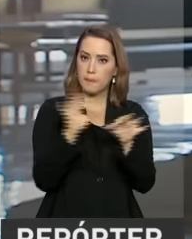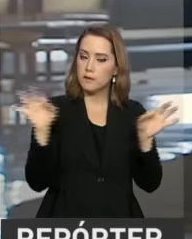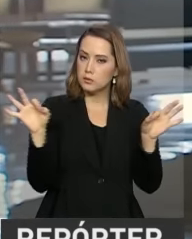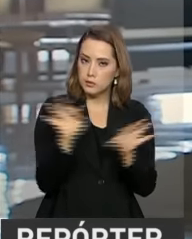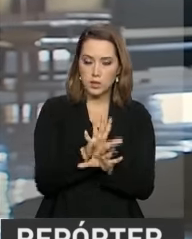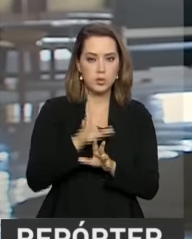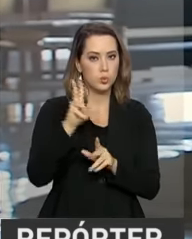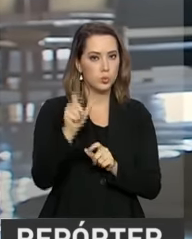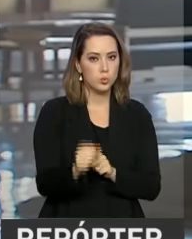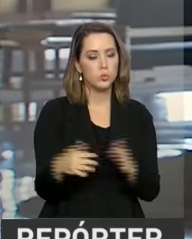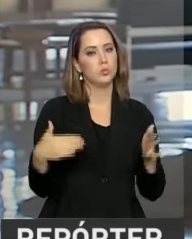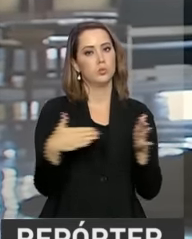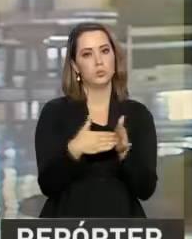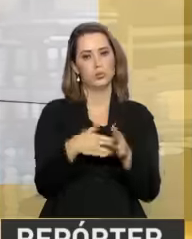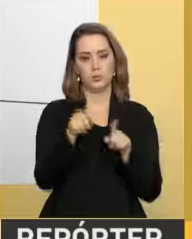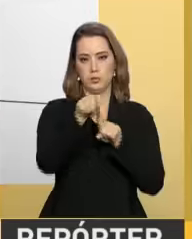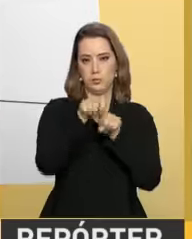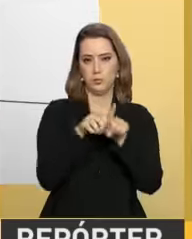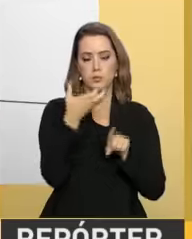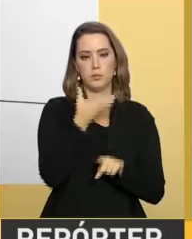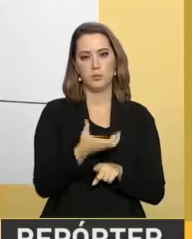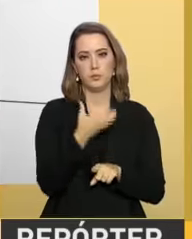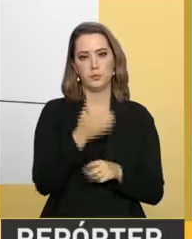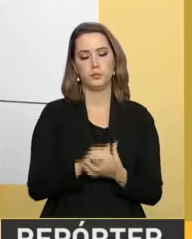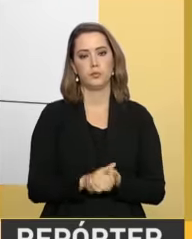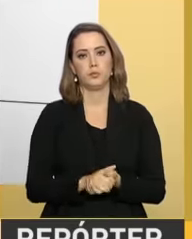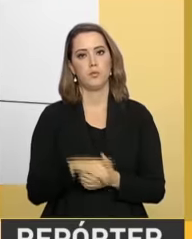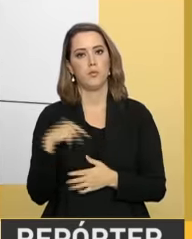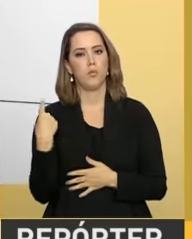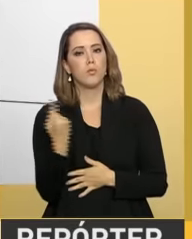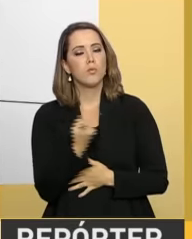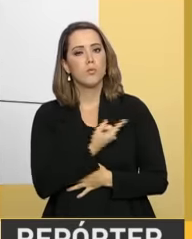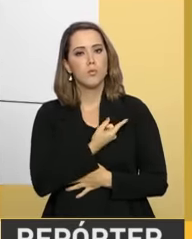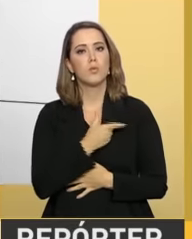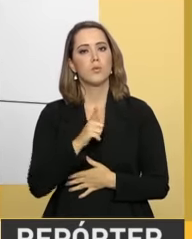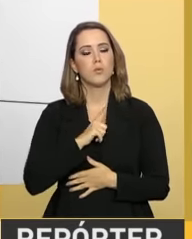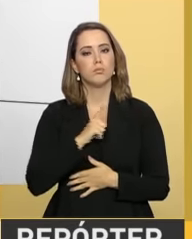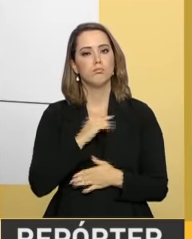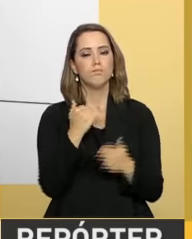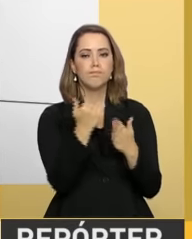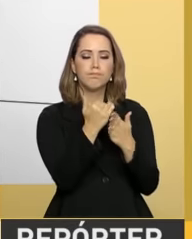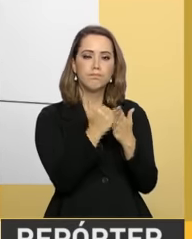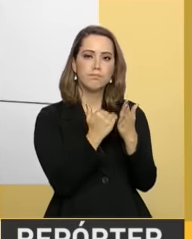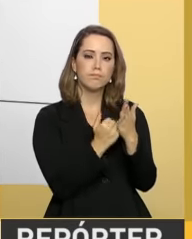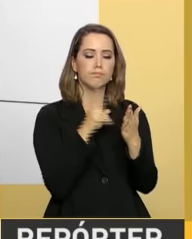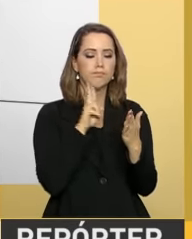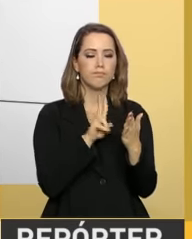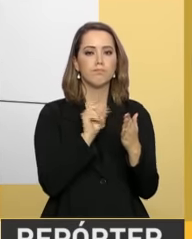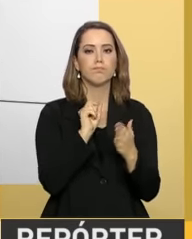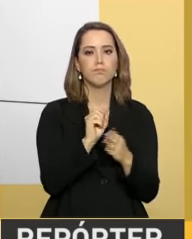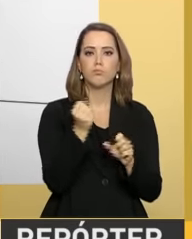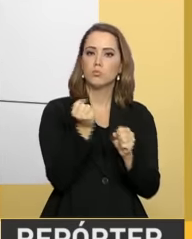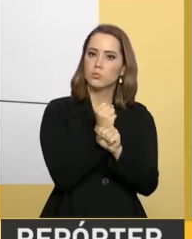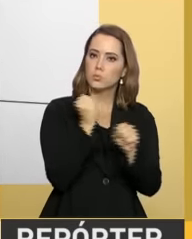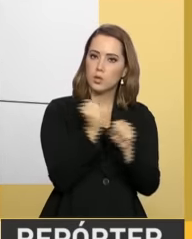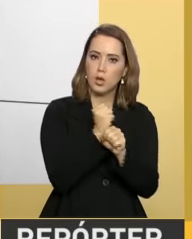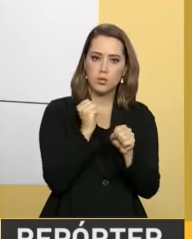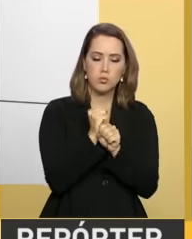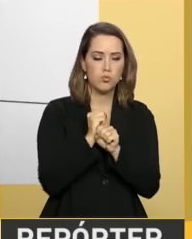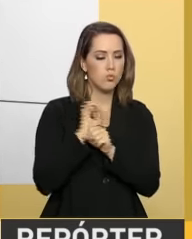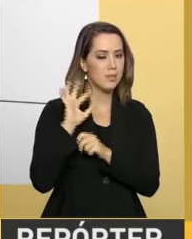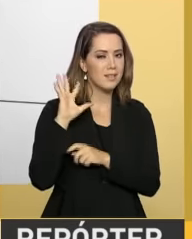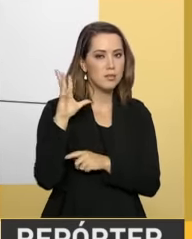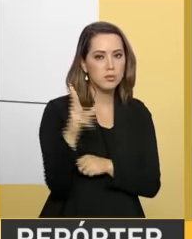até dezembro nós temos a previsão de que as obras integralmente